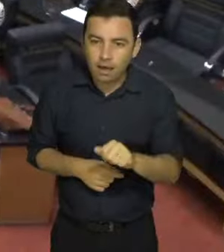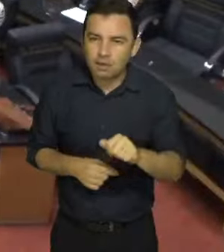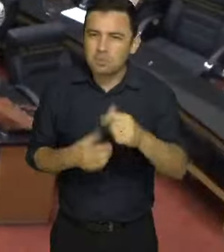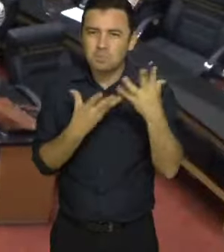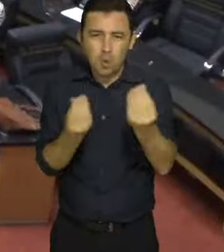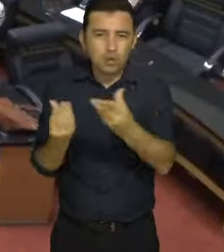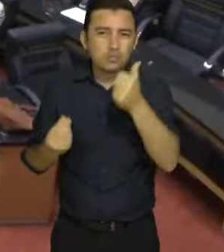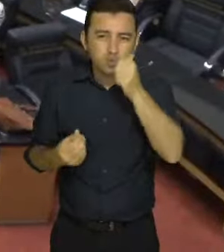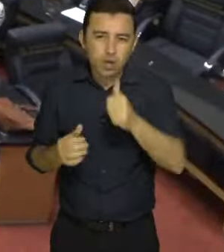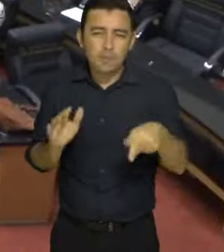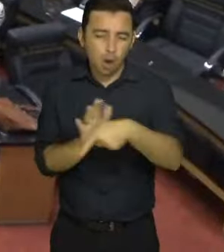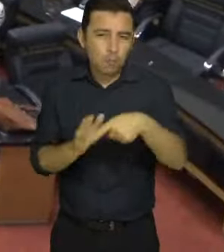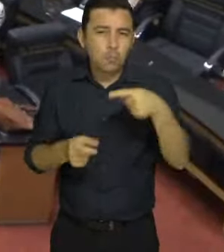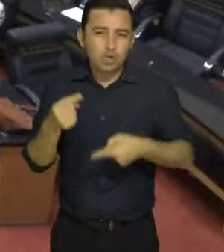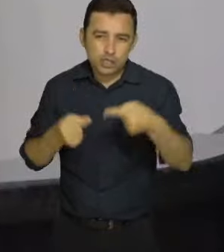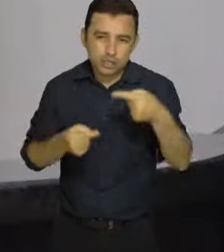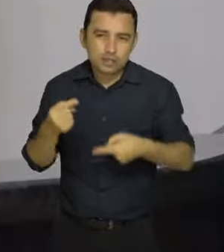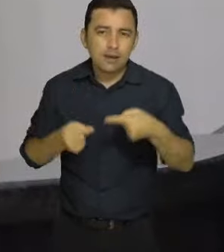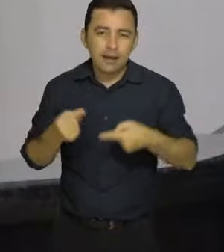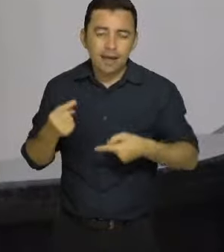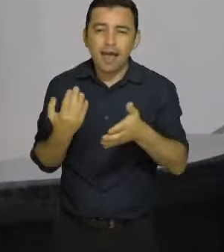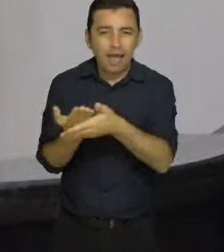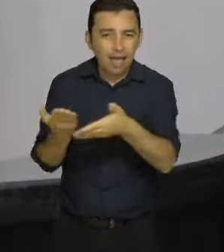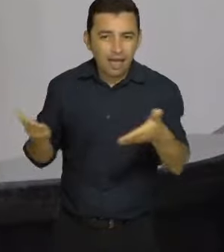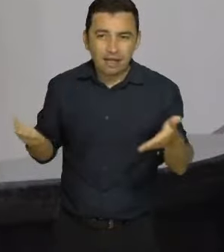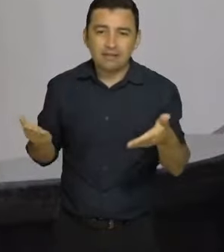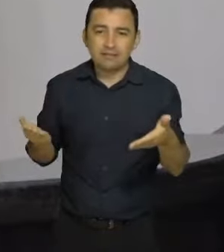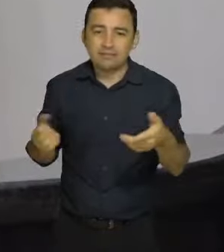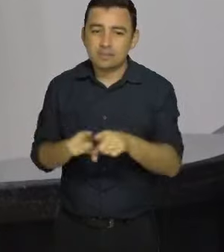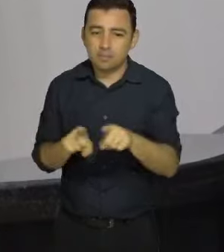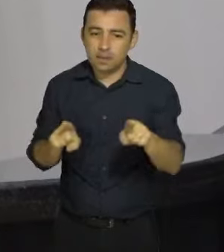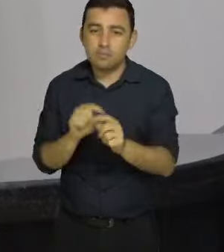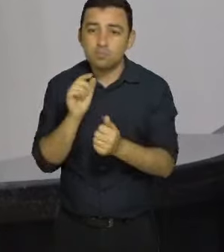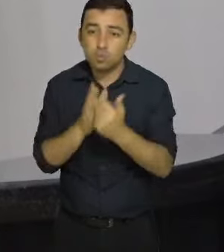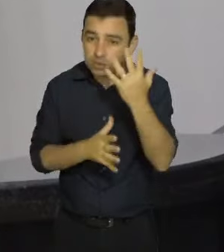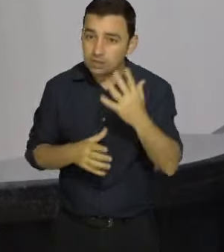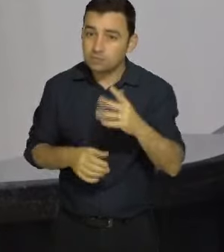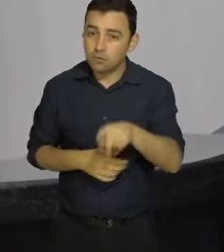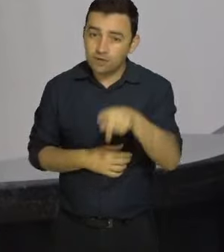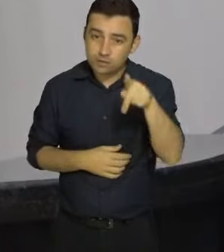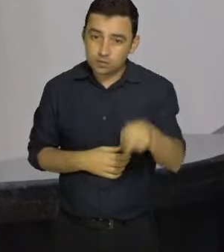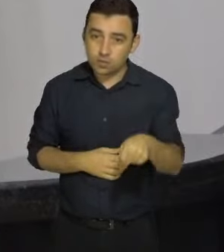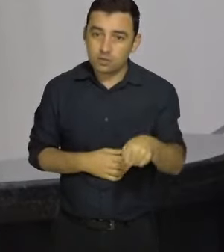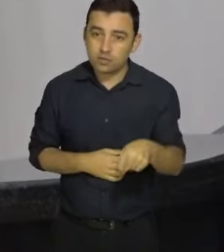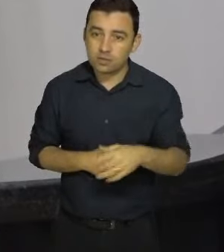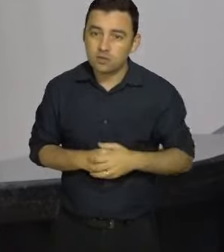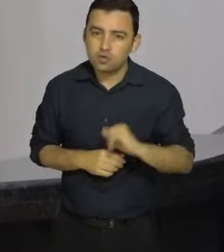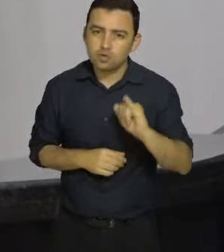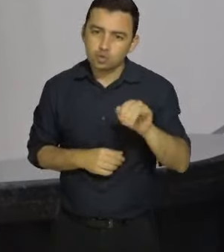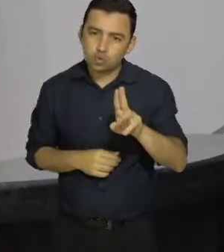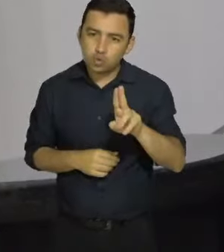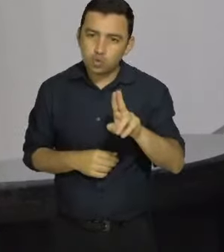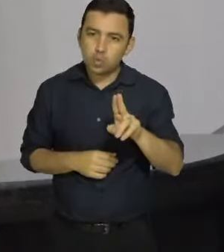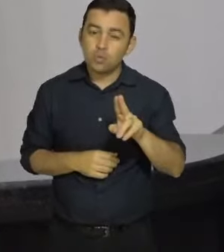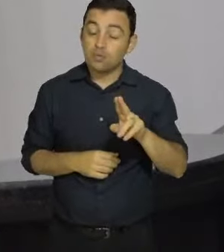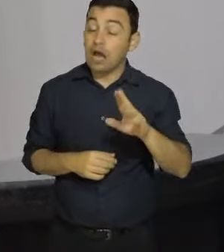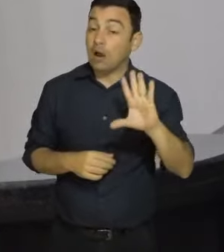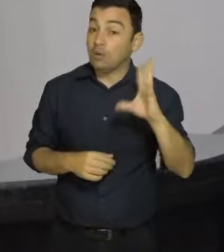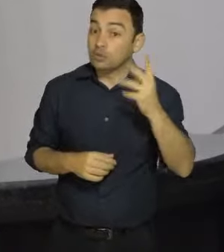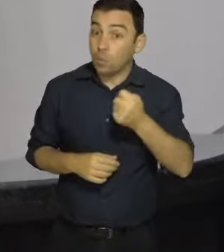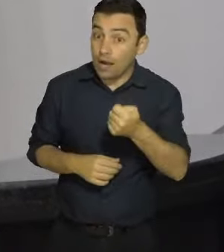da política, mas também de muitas professoras, como Ju Andrósio, que correu o risco de exoneração aqui